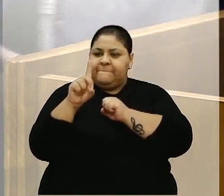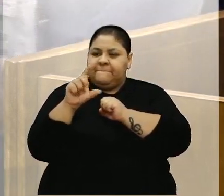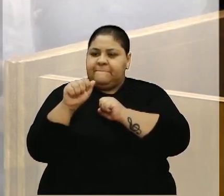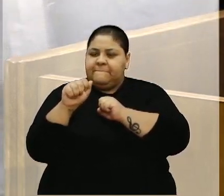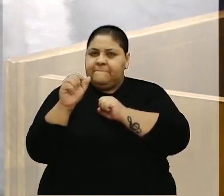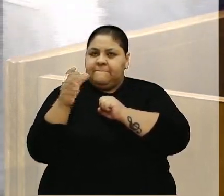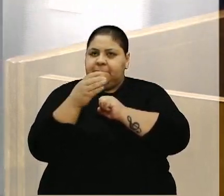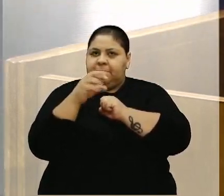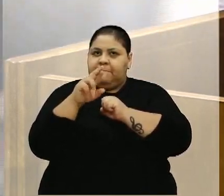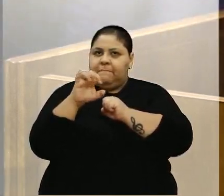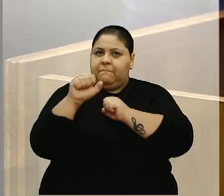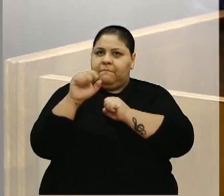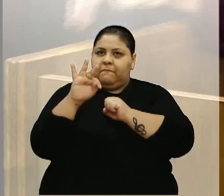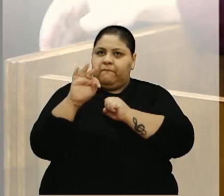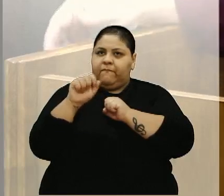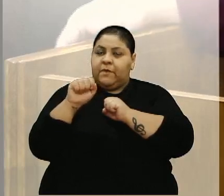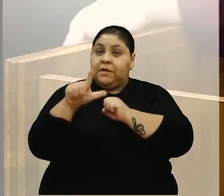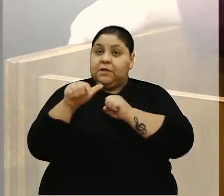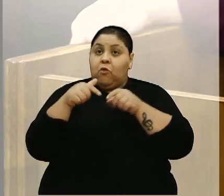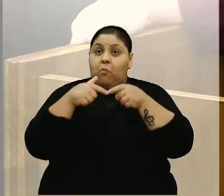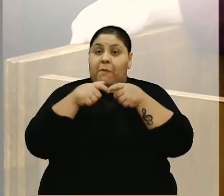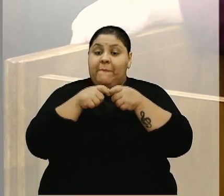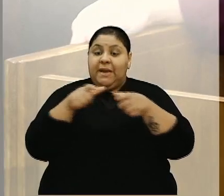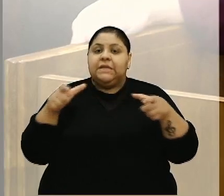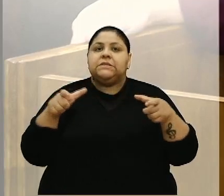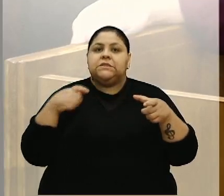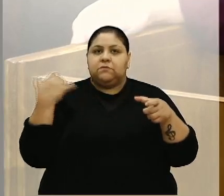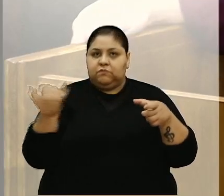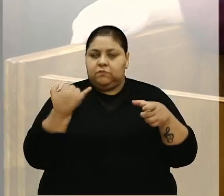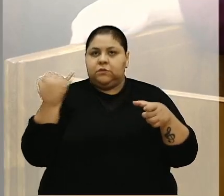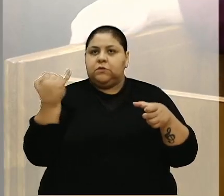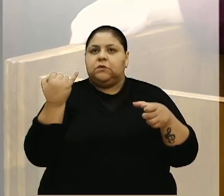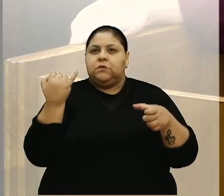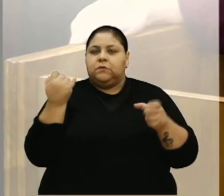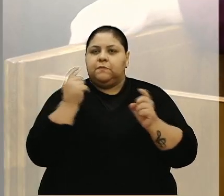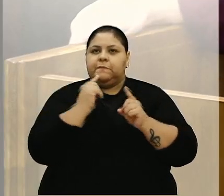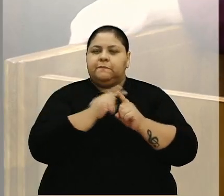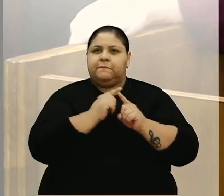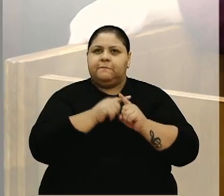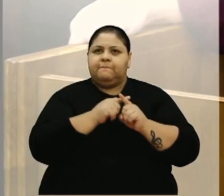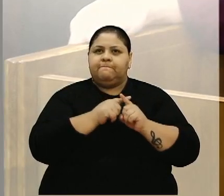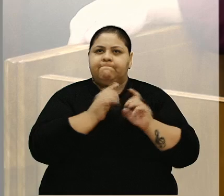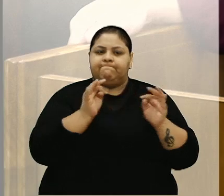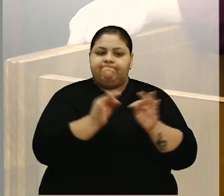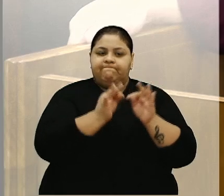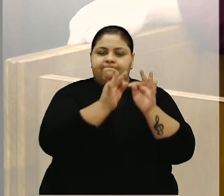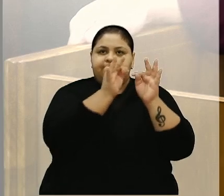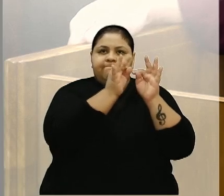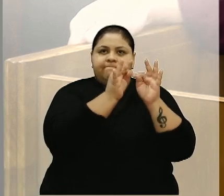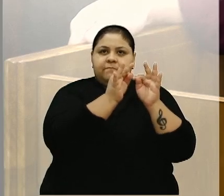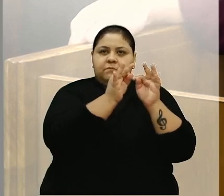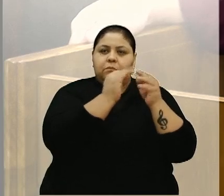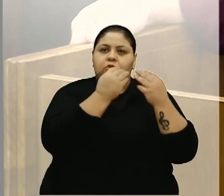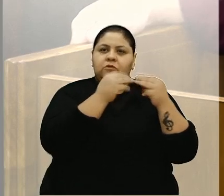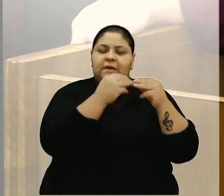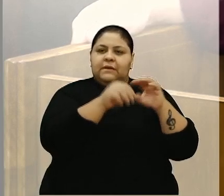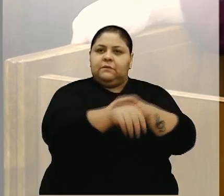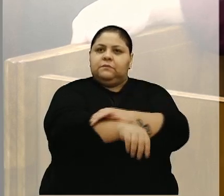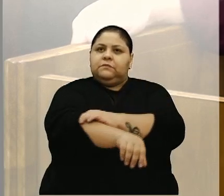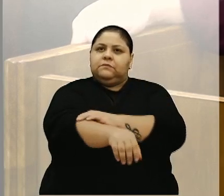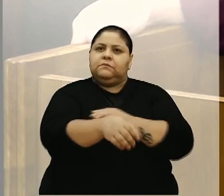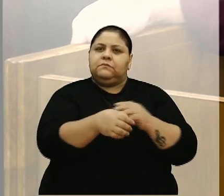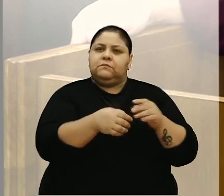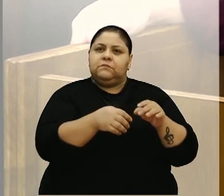uma ampliação muito importante, justamente pela tecnologia dos modulares. É a